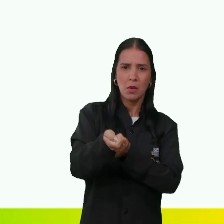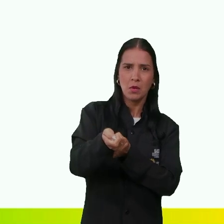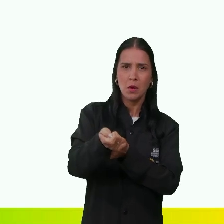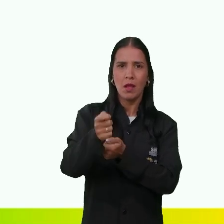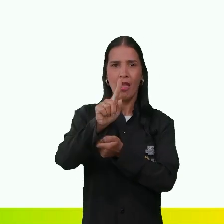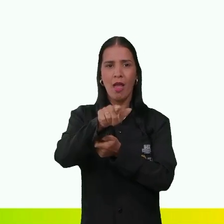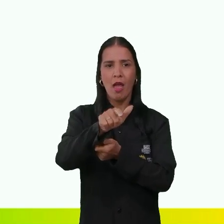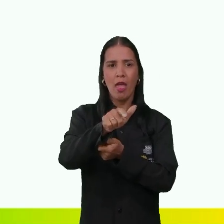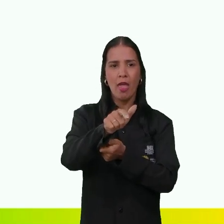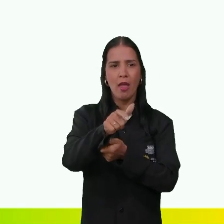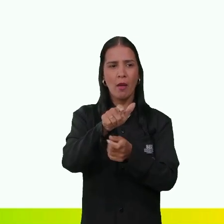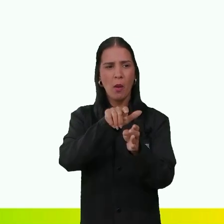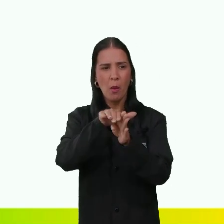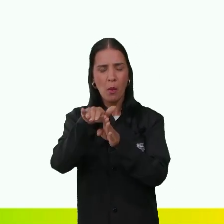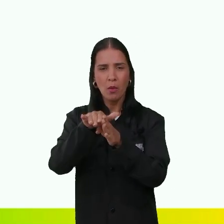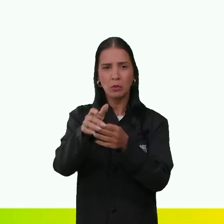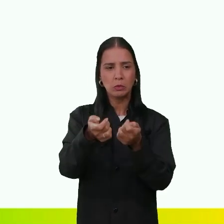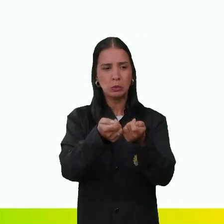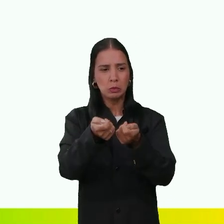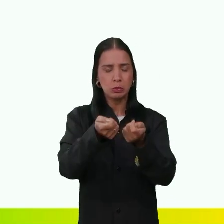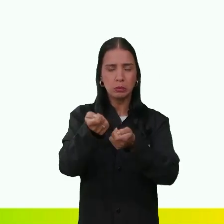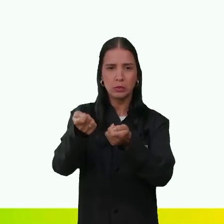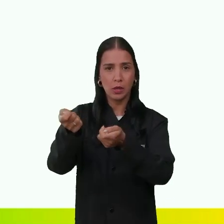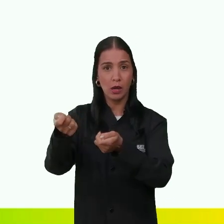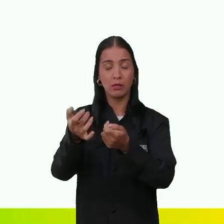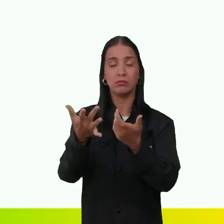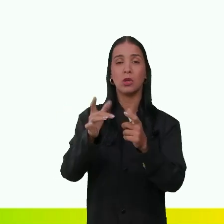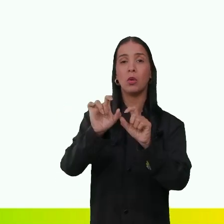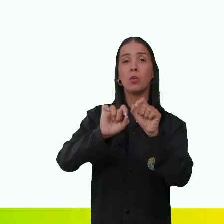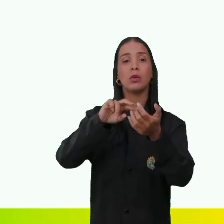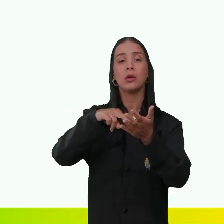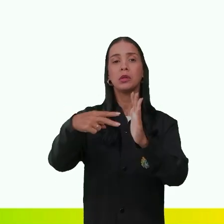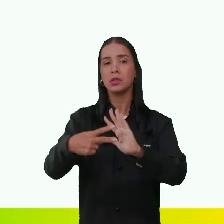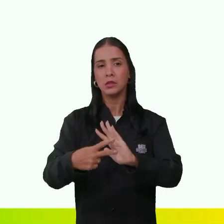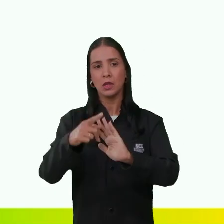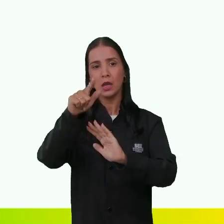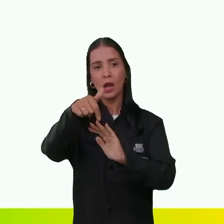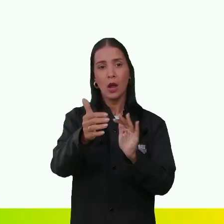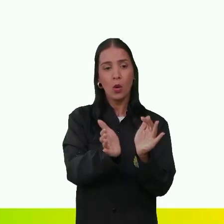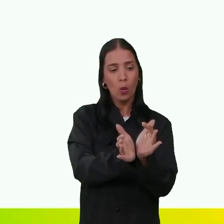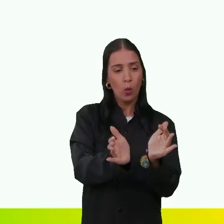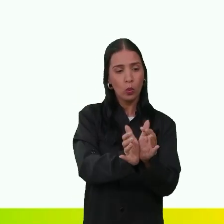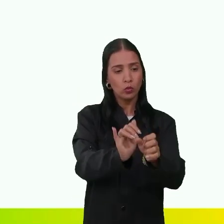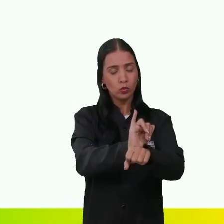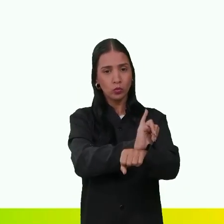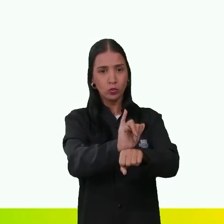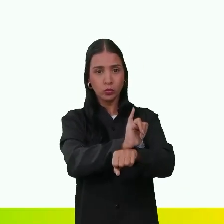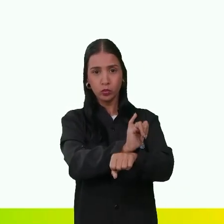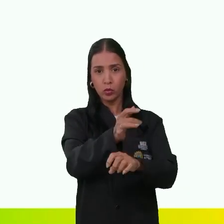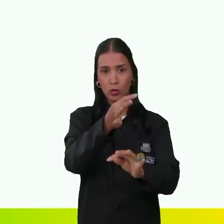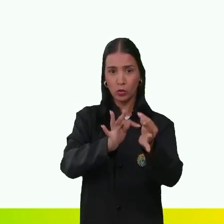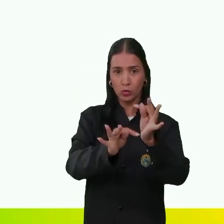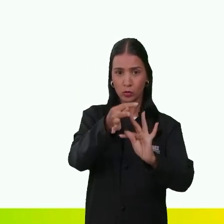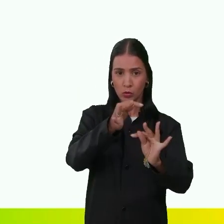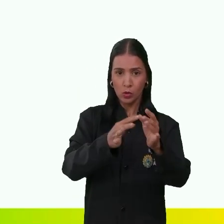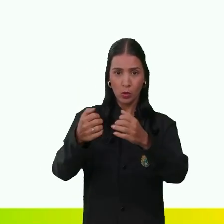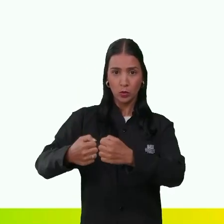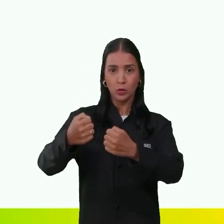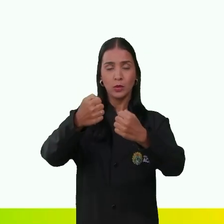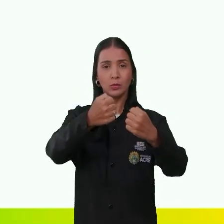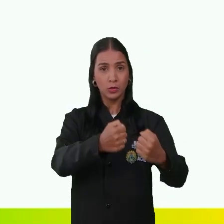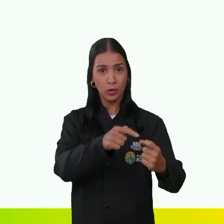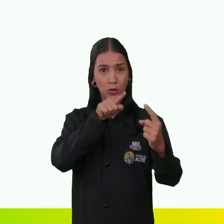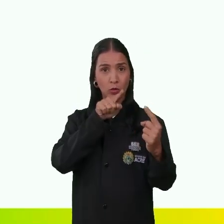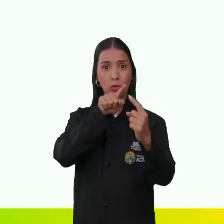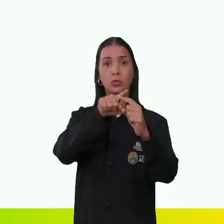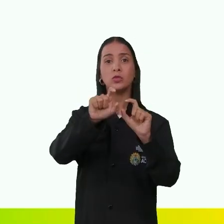amarradas. Bom, então, biopolítica é o conjunto de estratégias e tecnologias de poder que